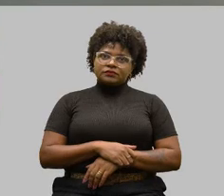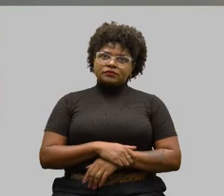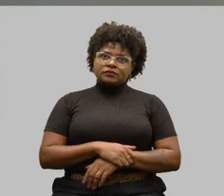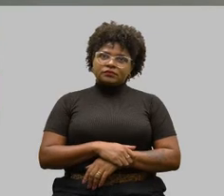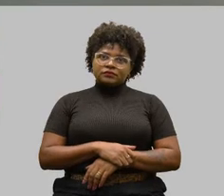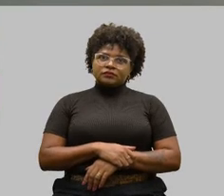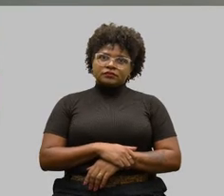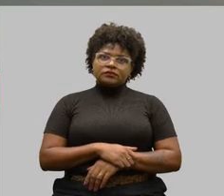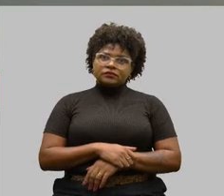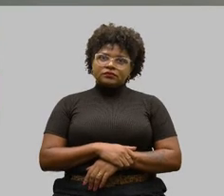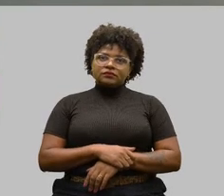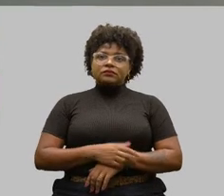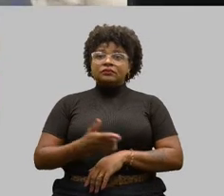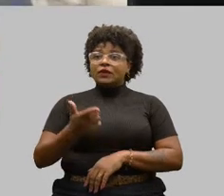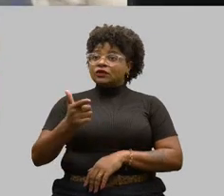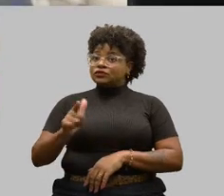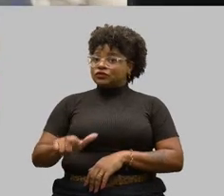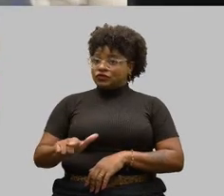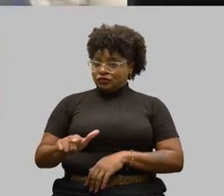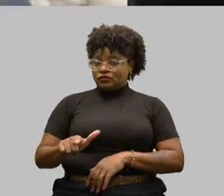mais uma vez cumprimento